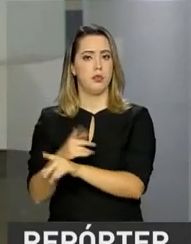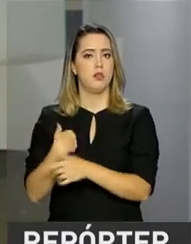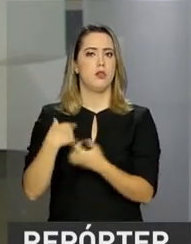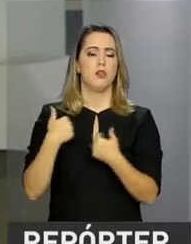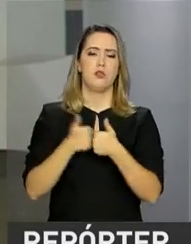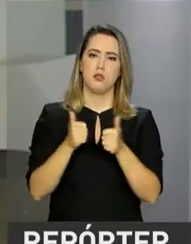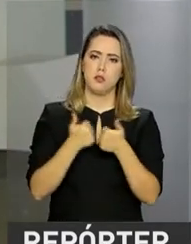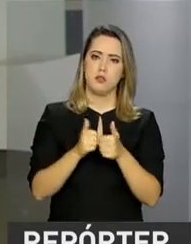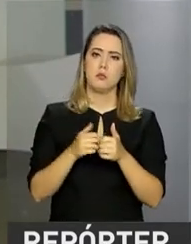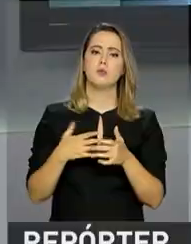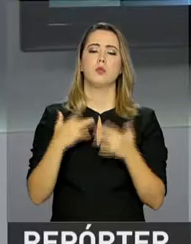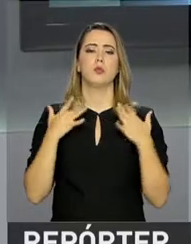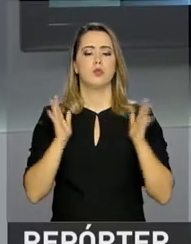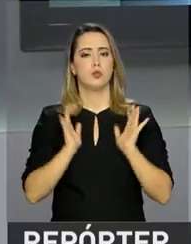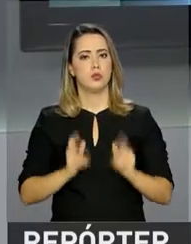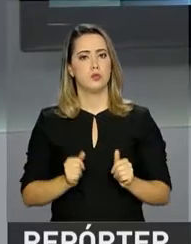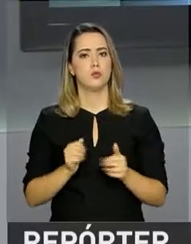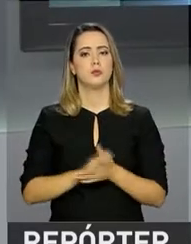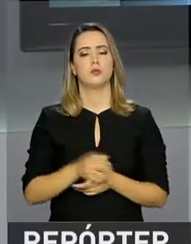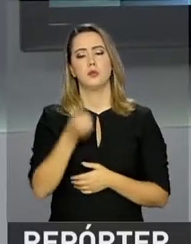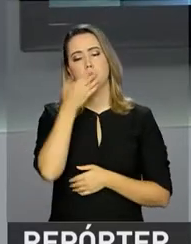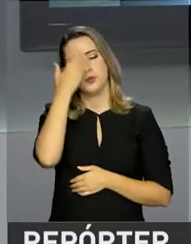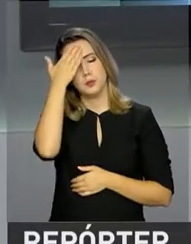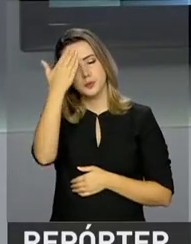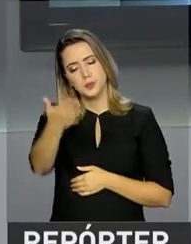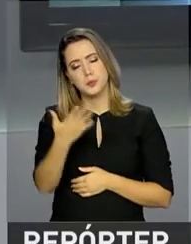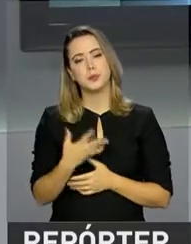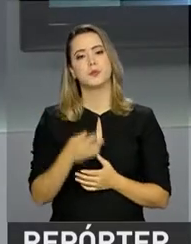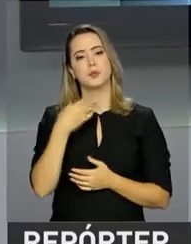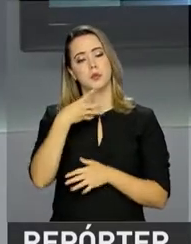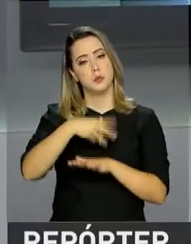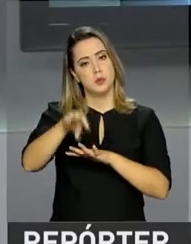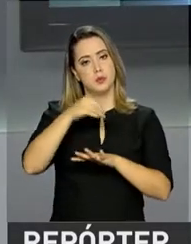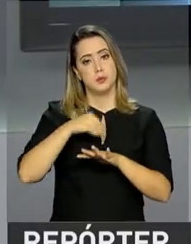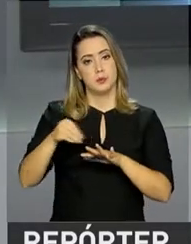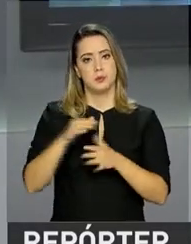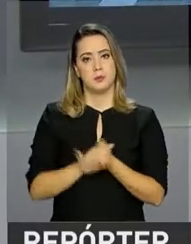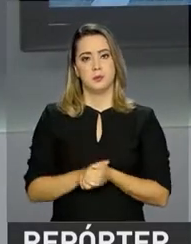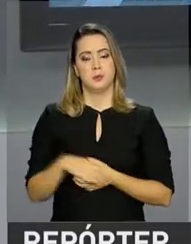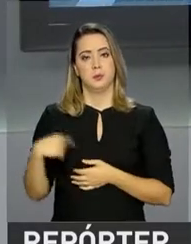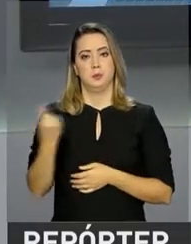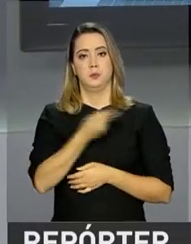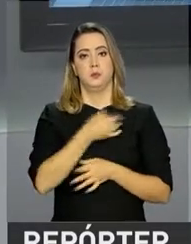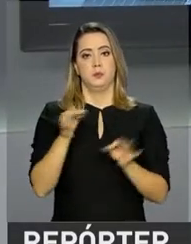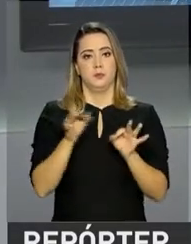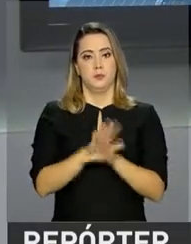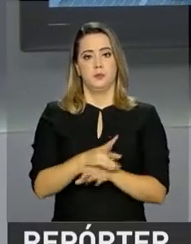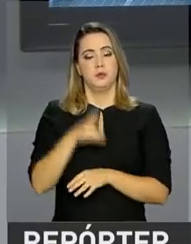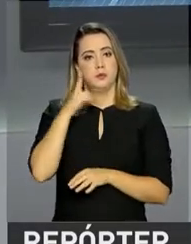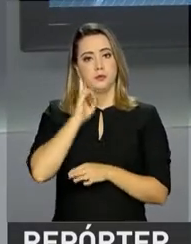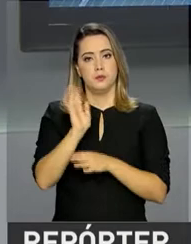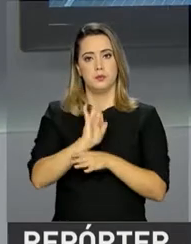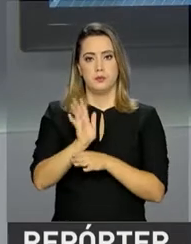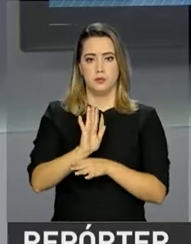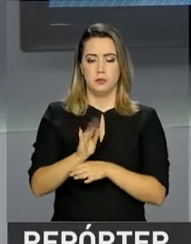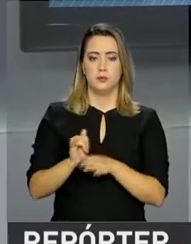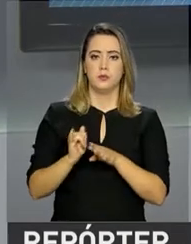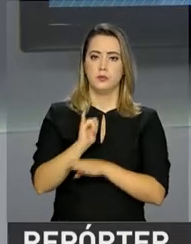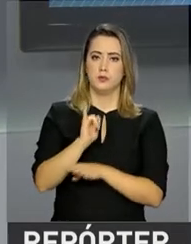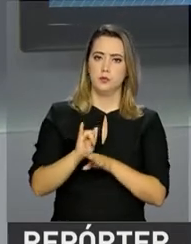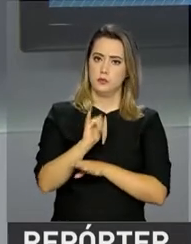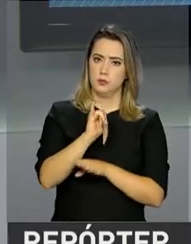saneamento. Roberto. Muito bom, obrigado, Pablo, por essas informações. E nós vamos ficando por aqui. Você pode rever